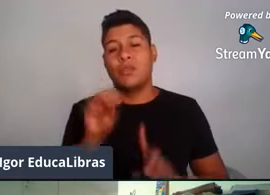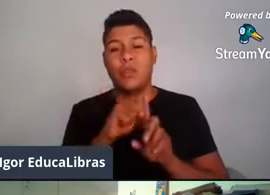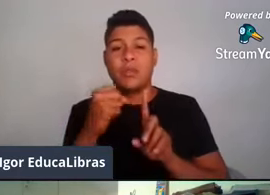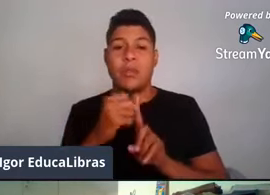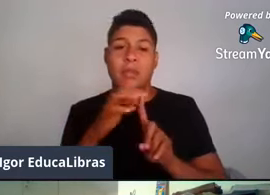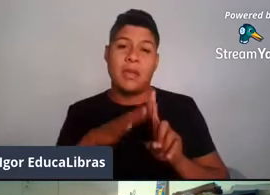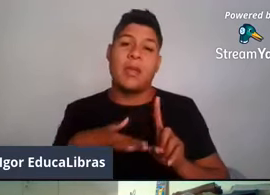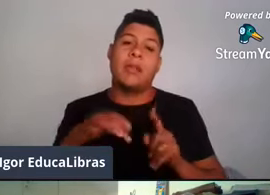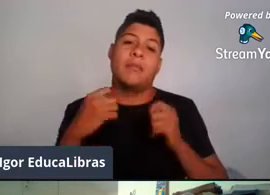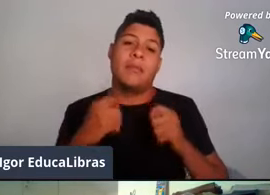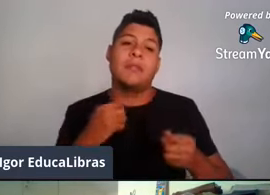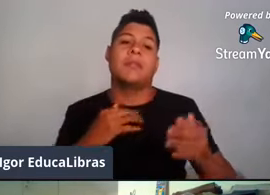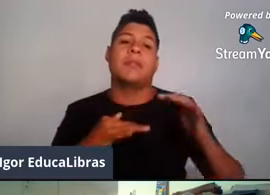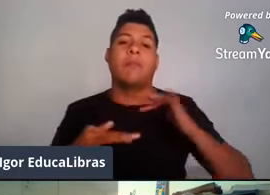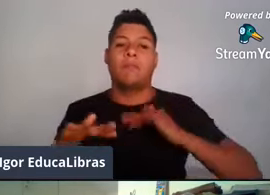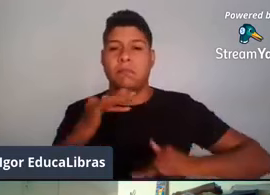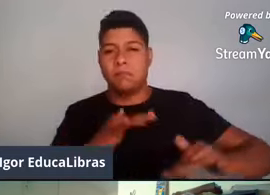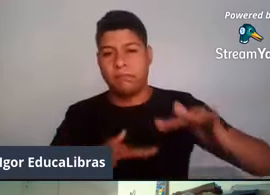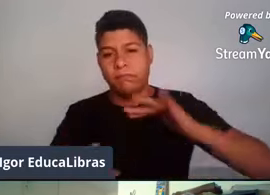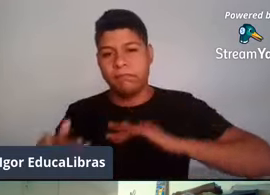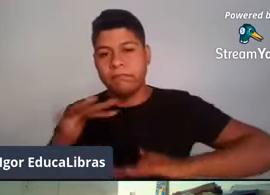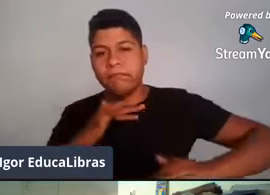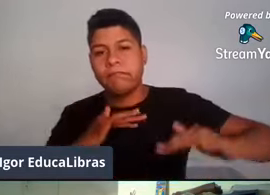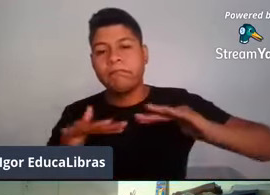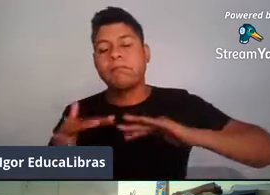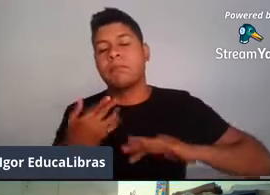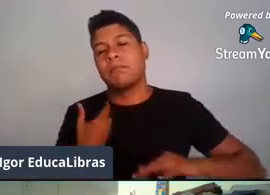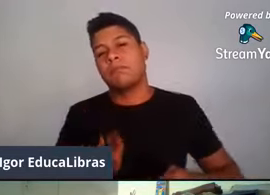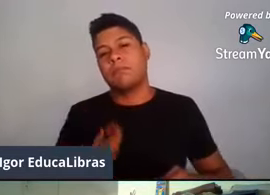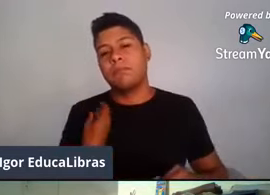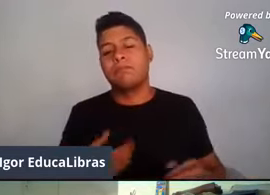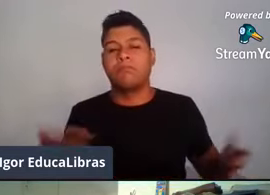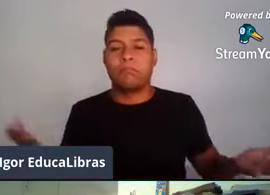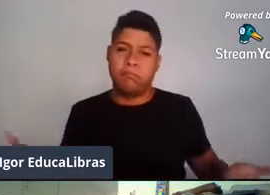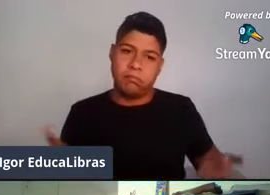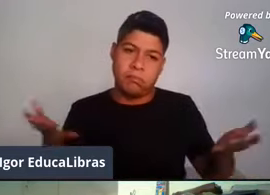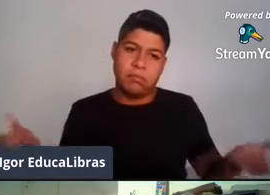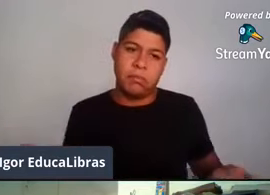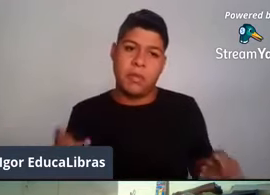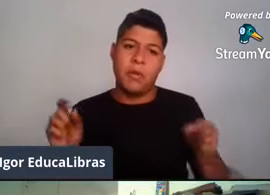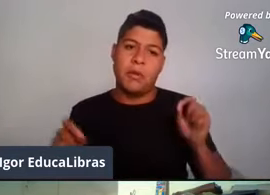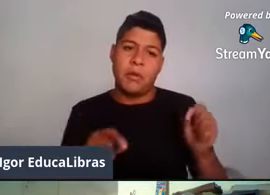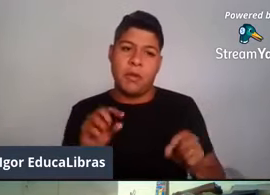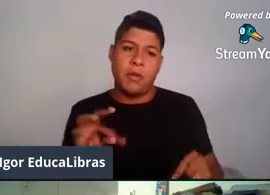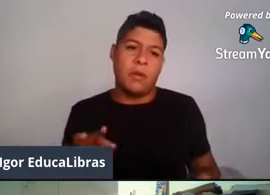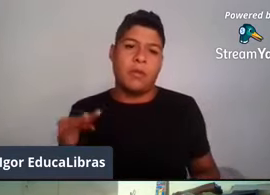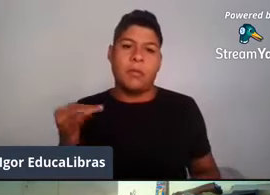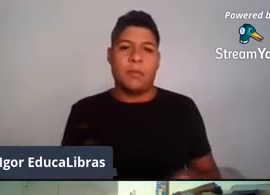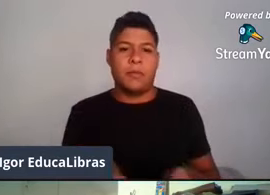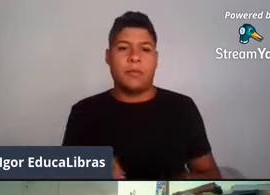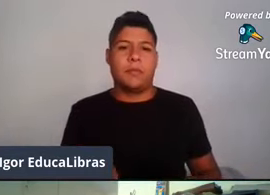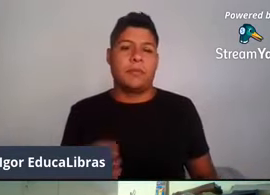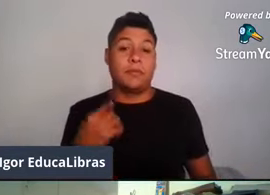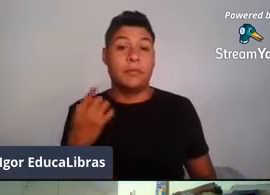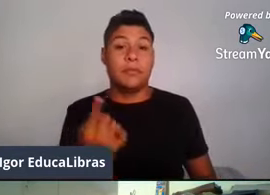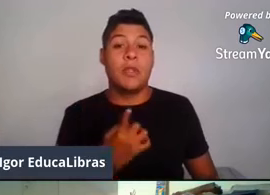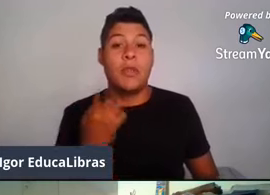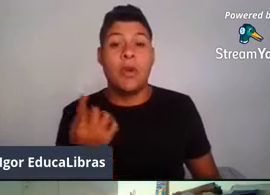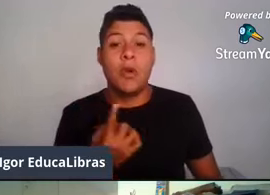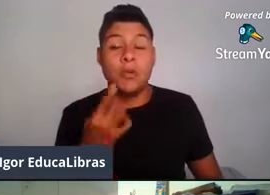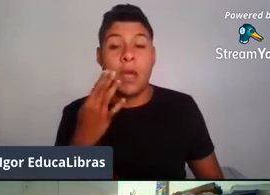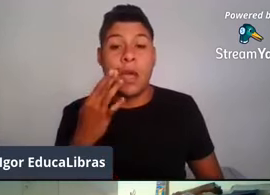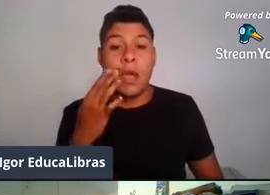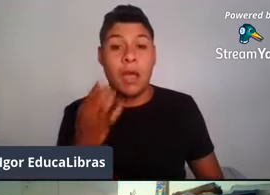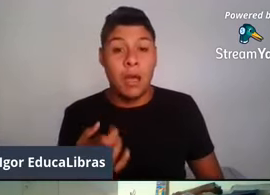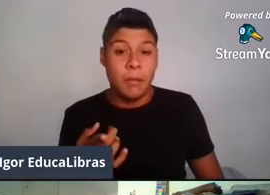mobilizar, porque a sociedade estando mobilizada, ela é uma indutora de tudo isso. Então, você pode, amanhã, não é